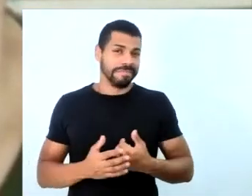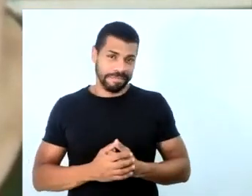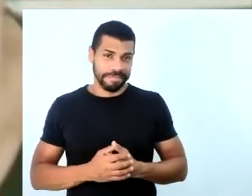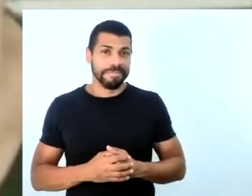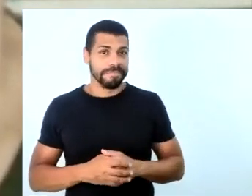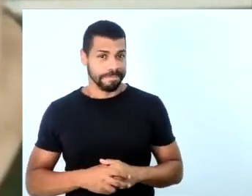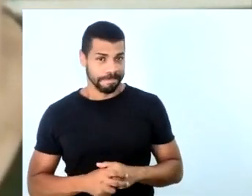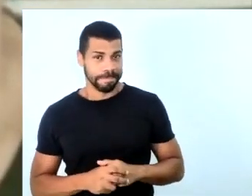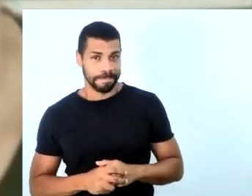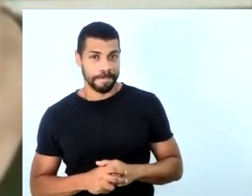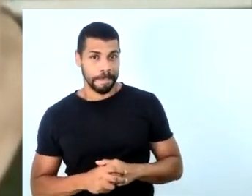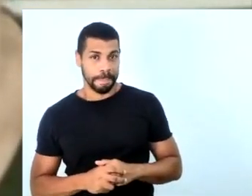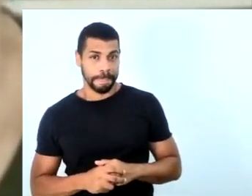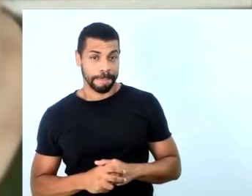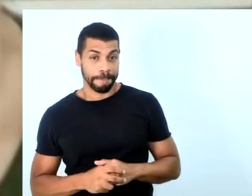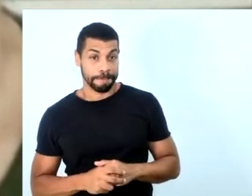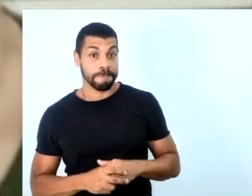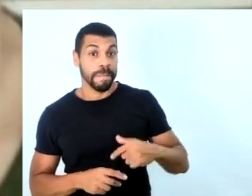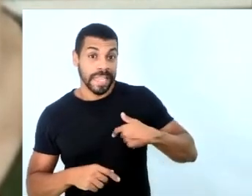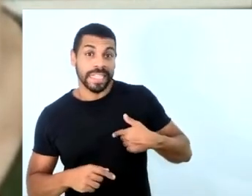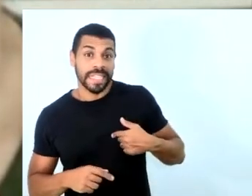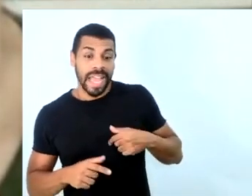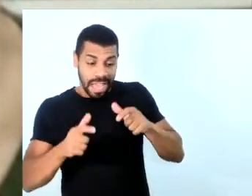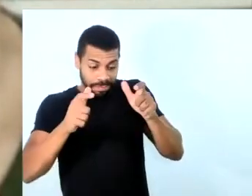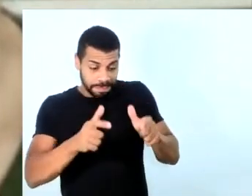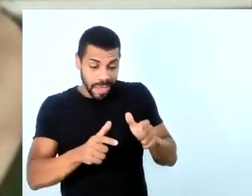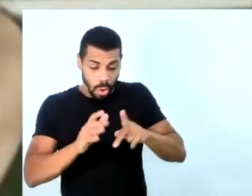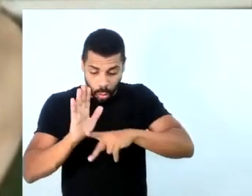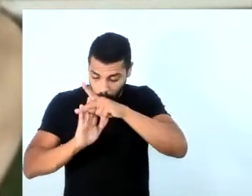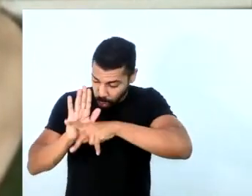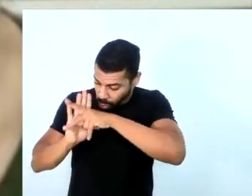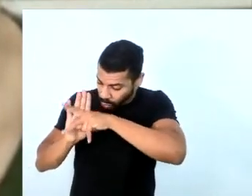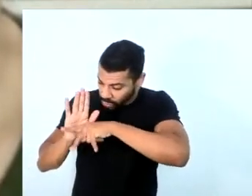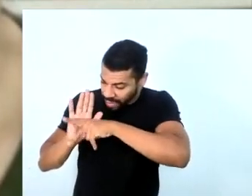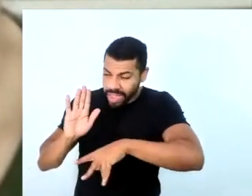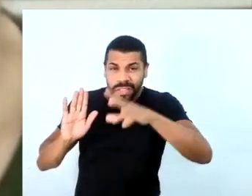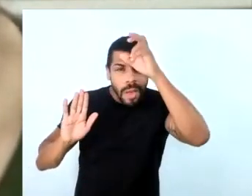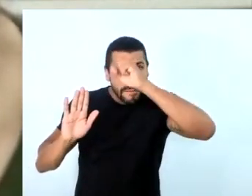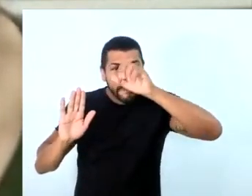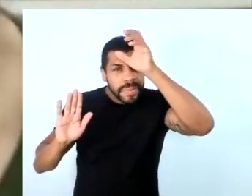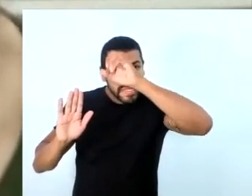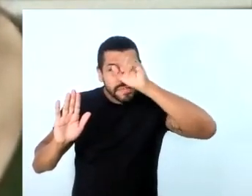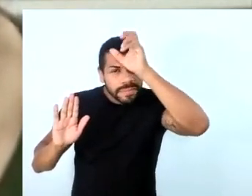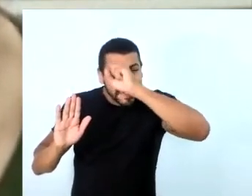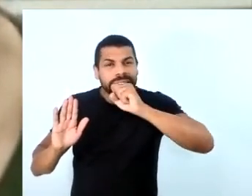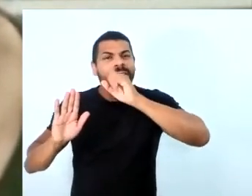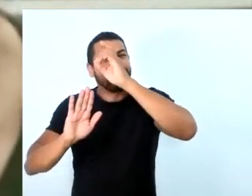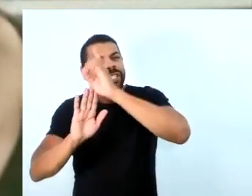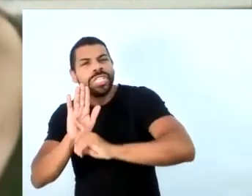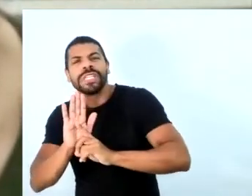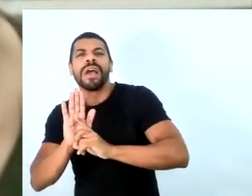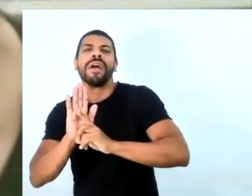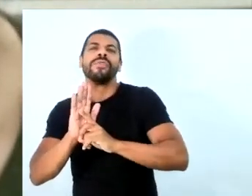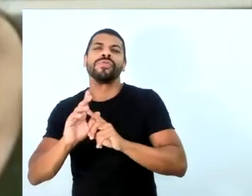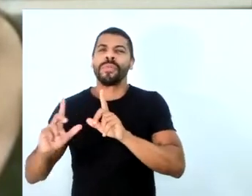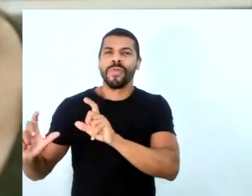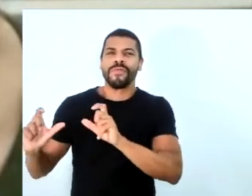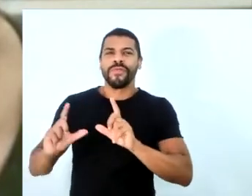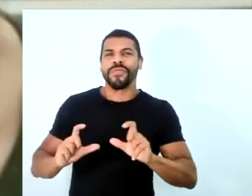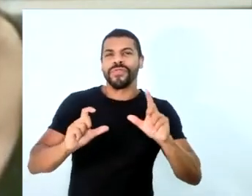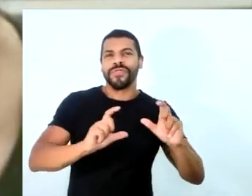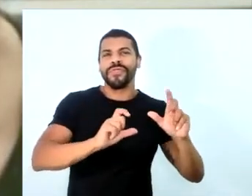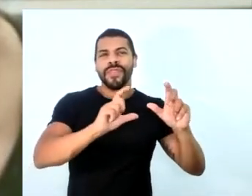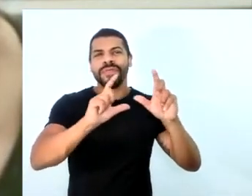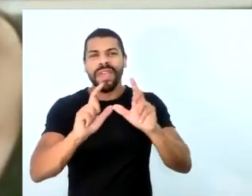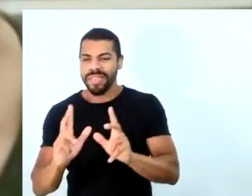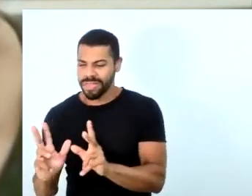é de onde... E também é um lugar de aprendizado, porque cada projeto que eu pego, eu aprendo um pouco também sobre direção, eu aprendo um pouco sobre fotografia, eu